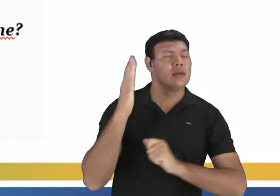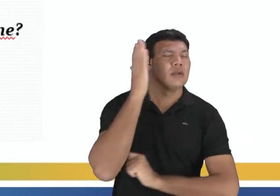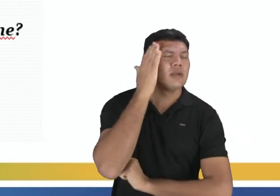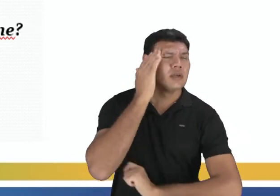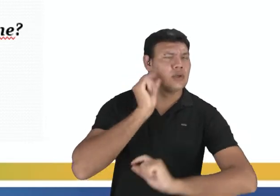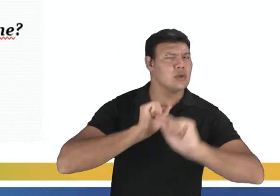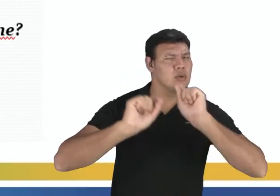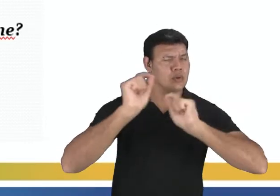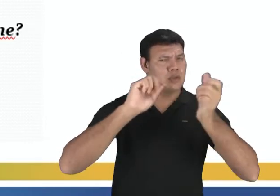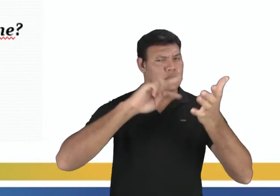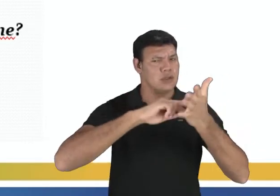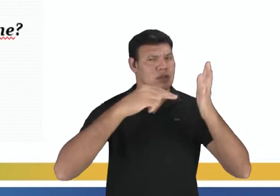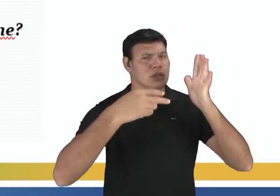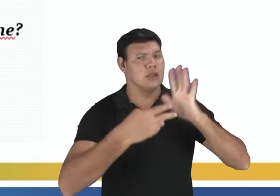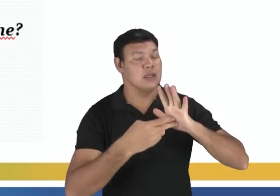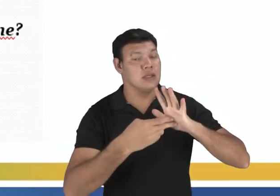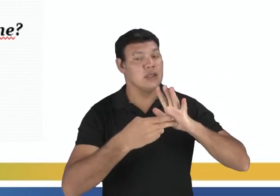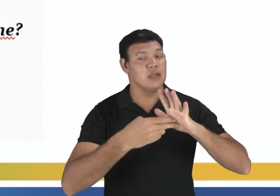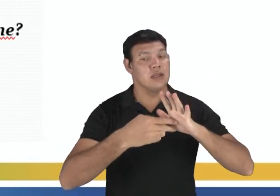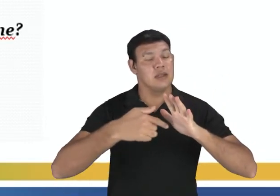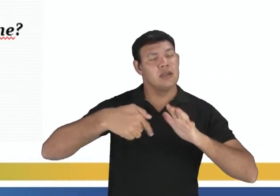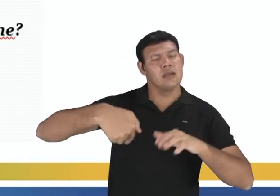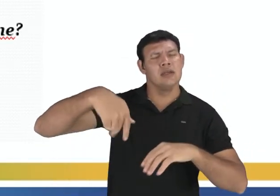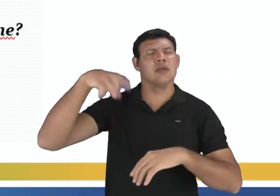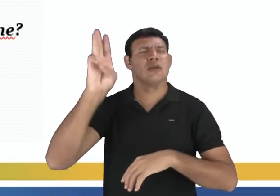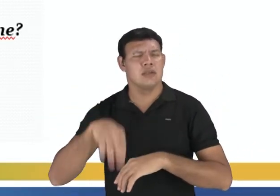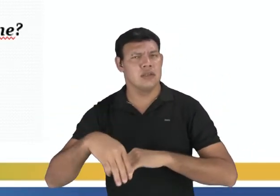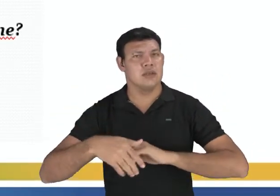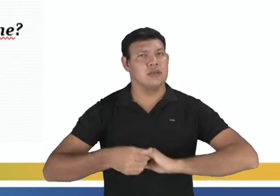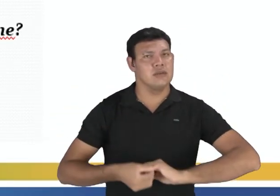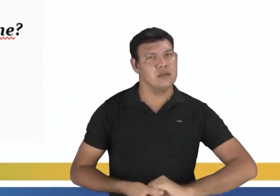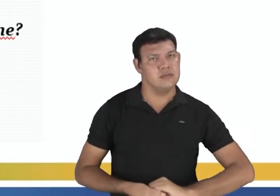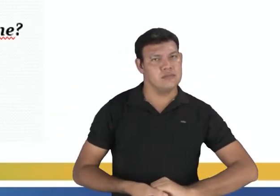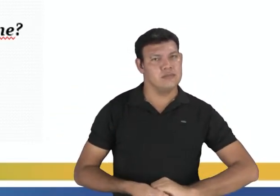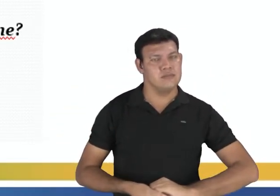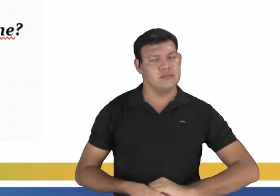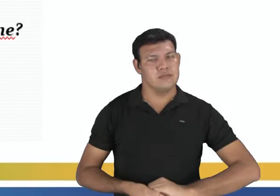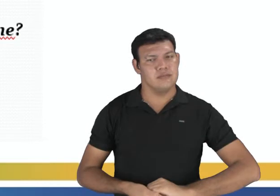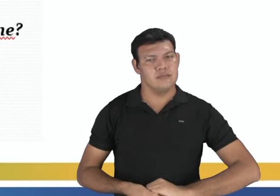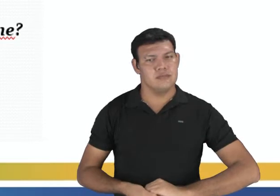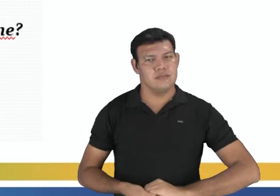significam quem. Who is going to drive?